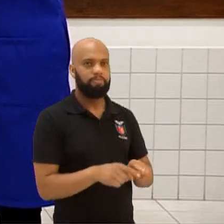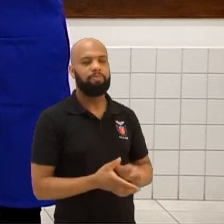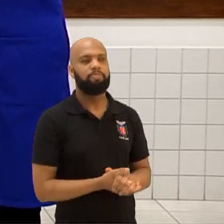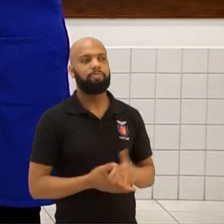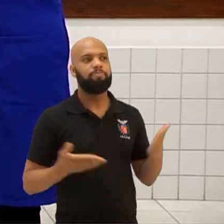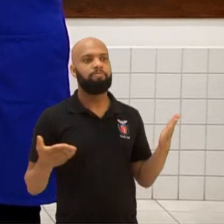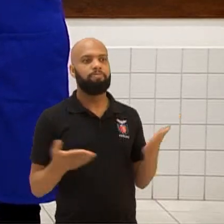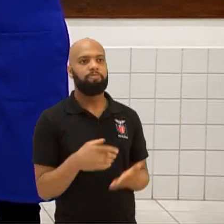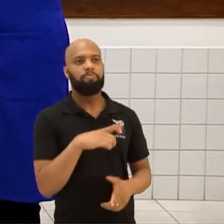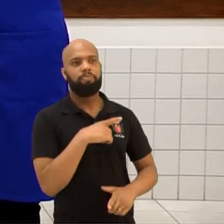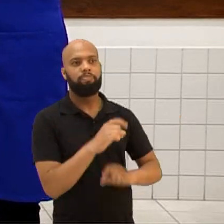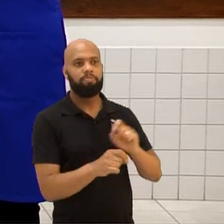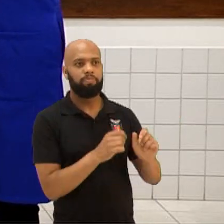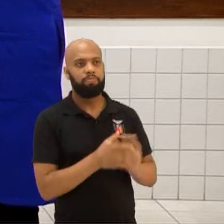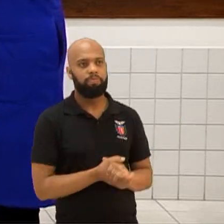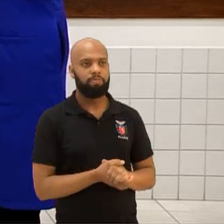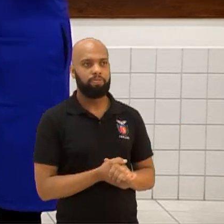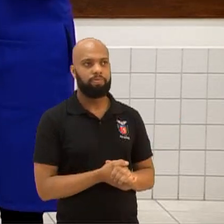Vamos aí